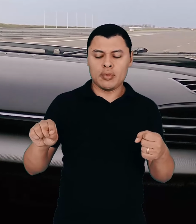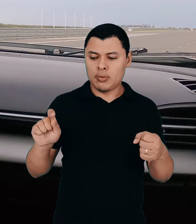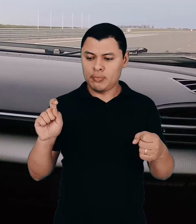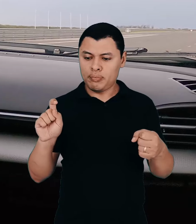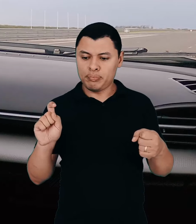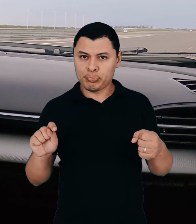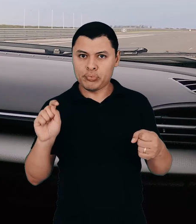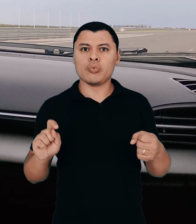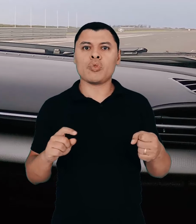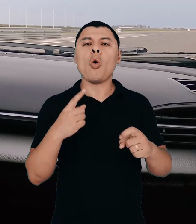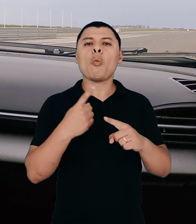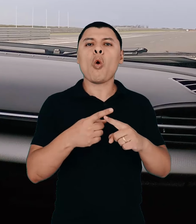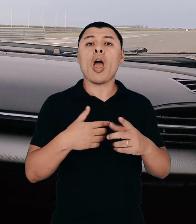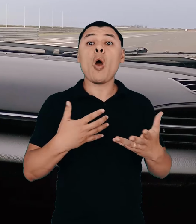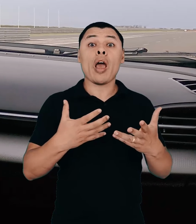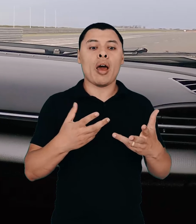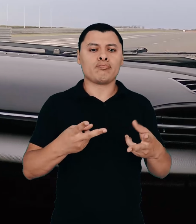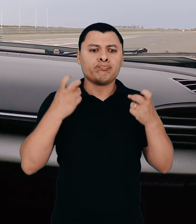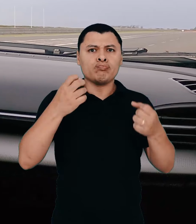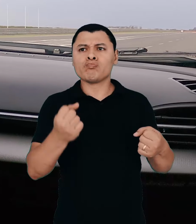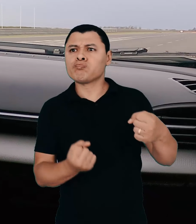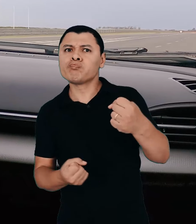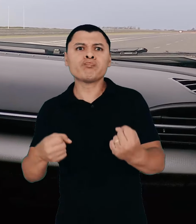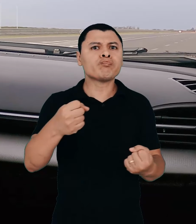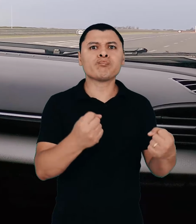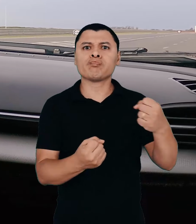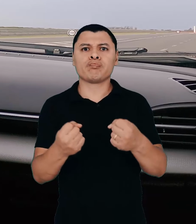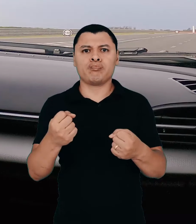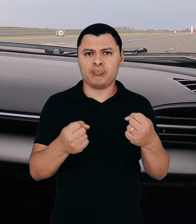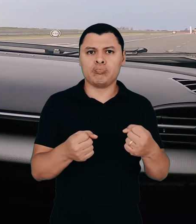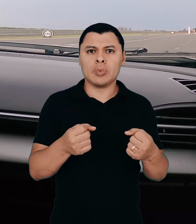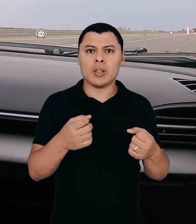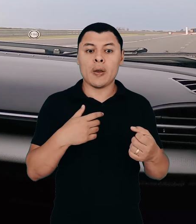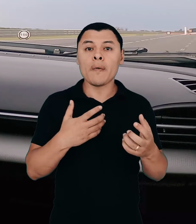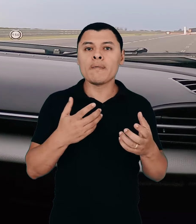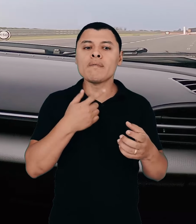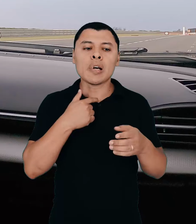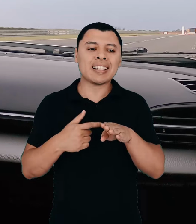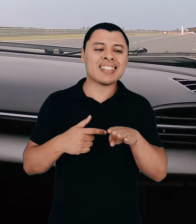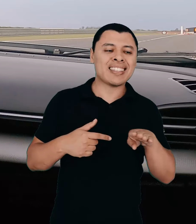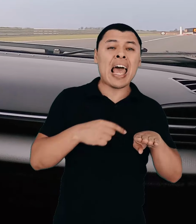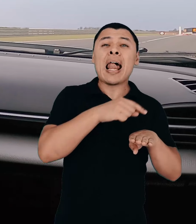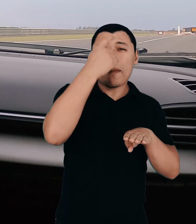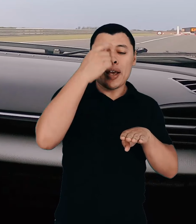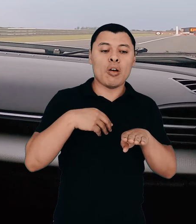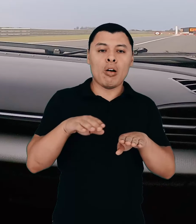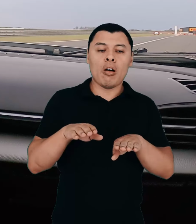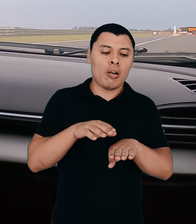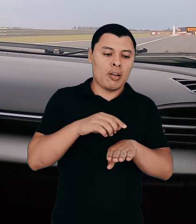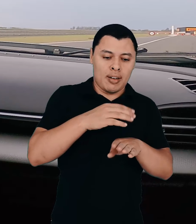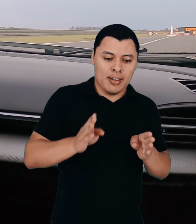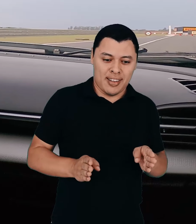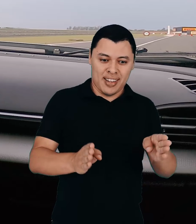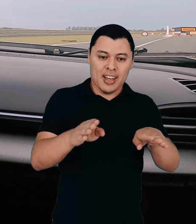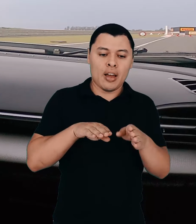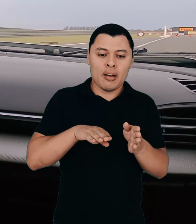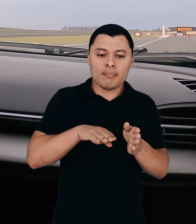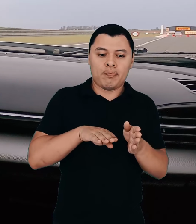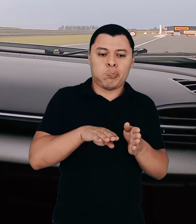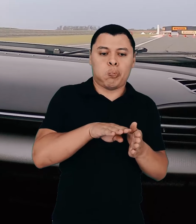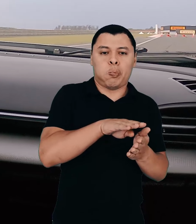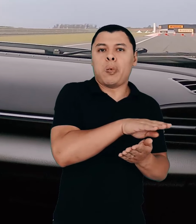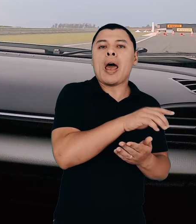botão, porque na pista isso acaba te atrapalhando, né? Você quer usar um pouquinho mais de espaço, ele interpreta como se estivesse saindo da